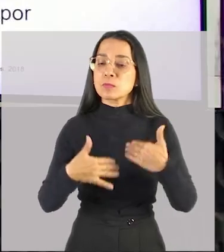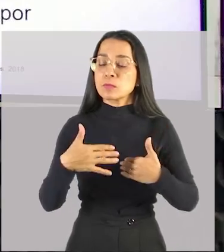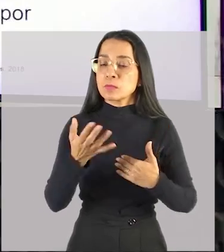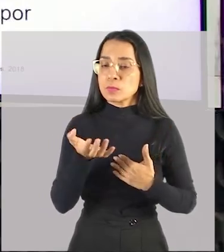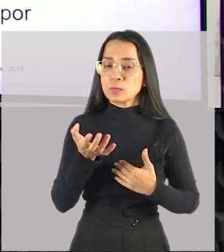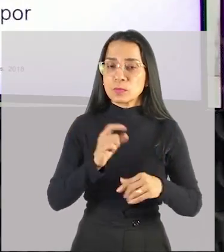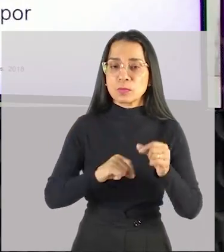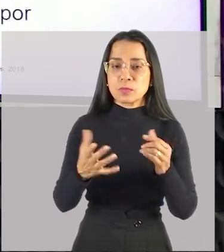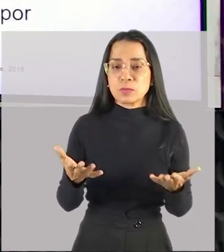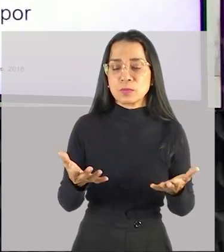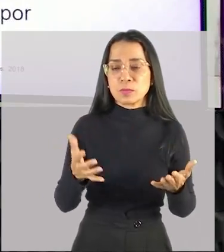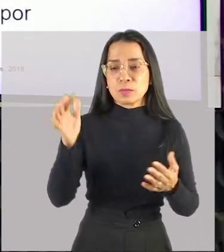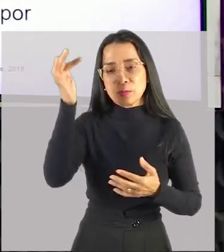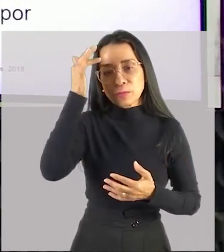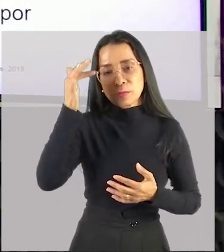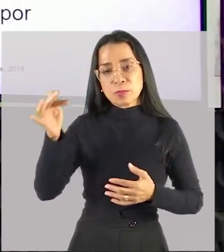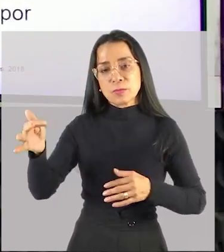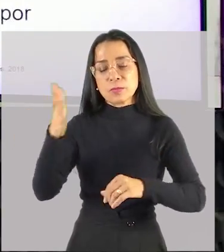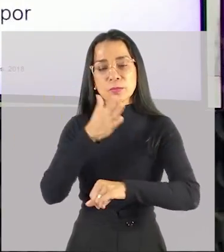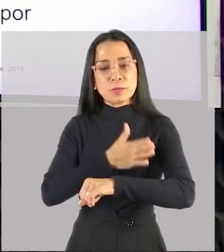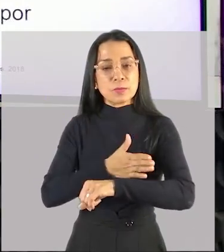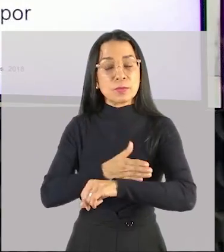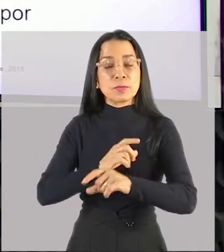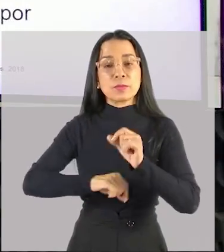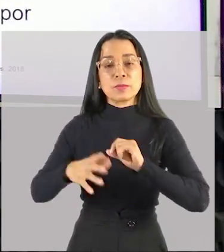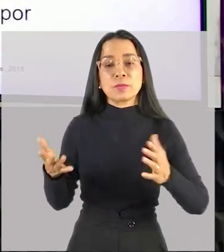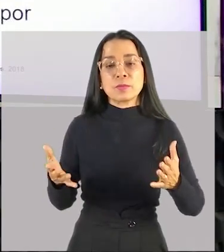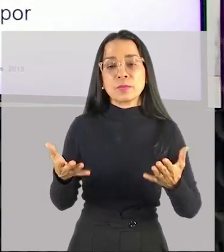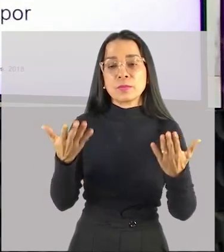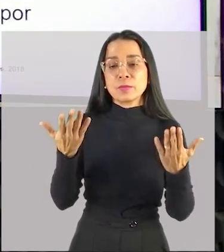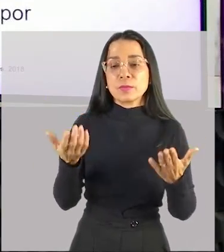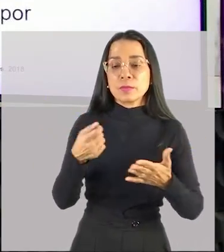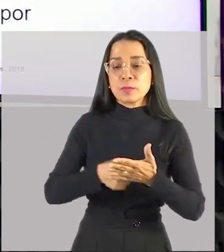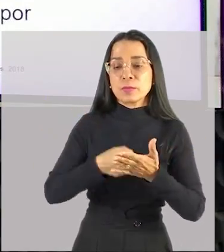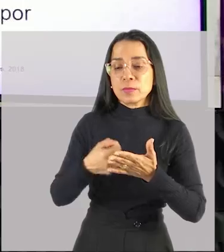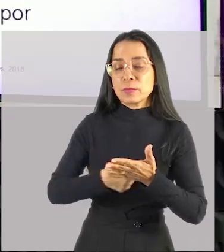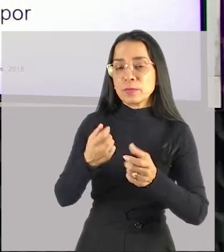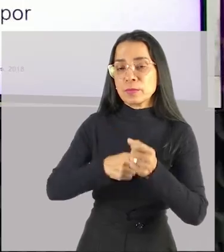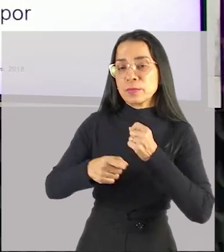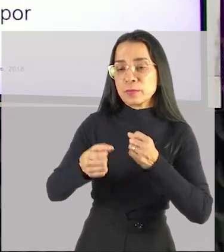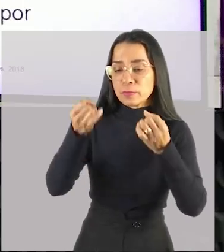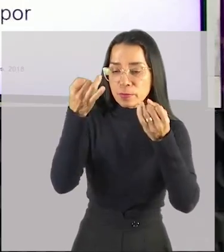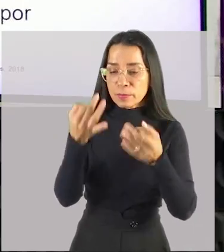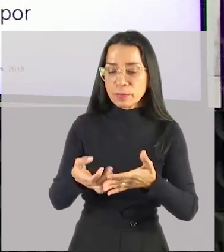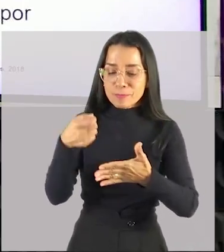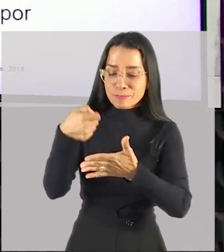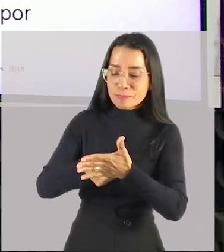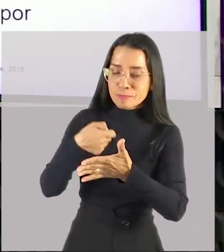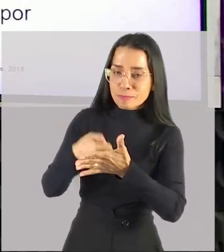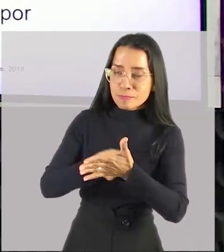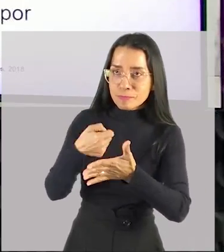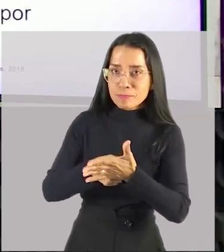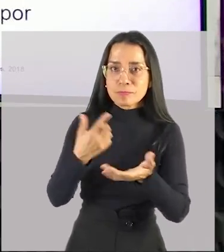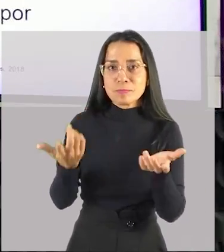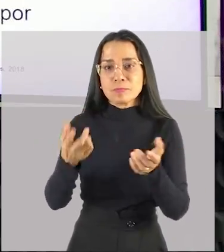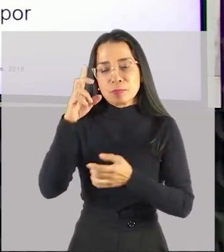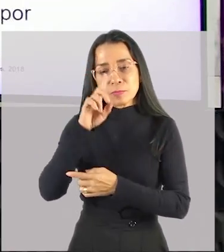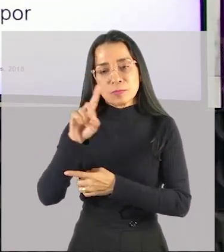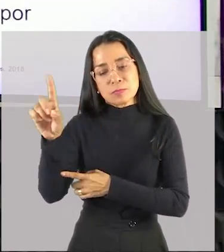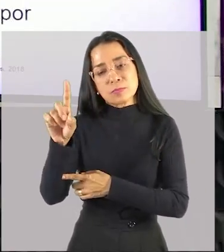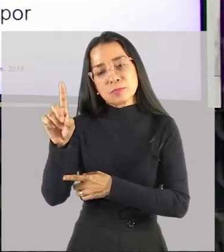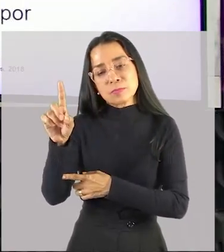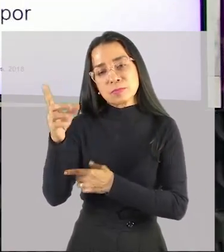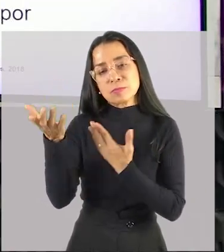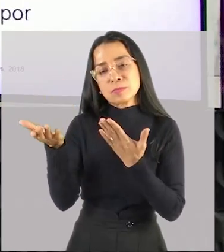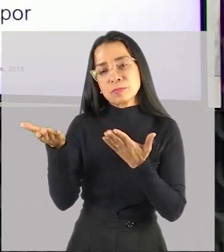corpo quer. Aqui, para a filosofia medieval, que vão tentar justificar a existência de Deus através da filosofia, não importa o que o